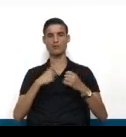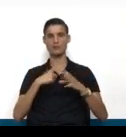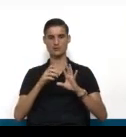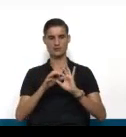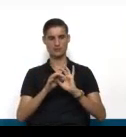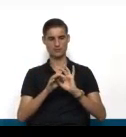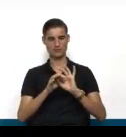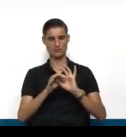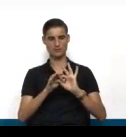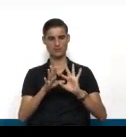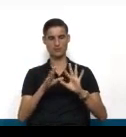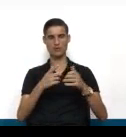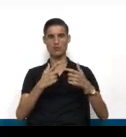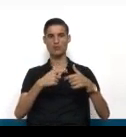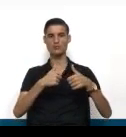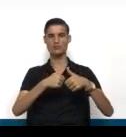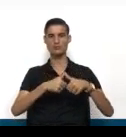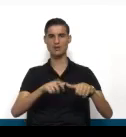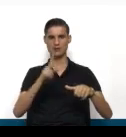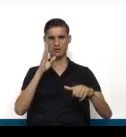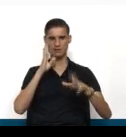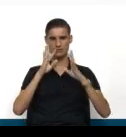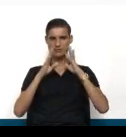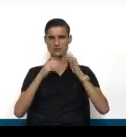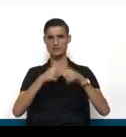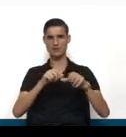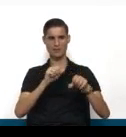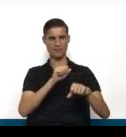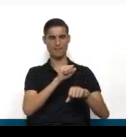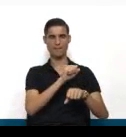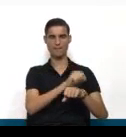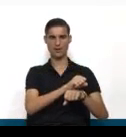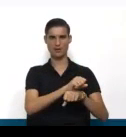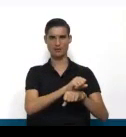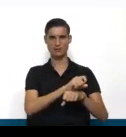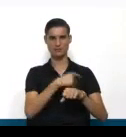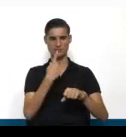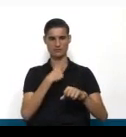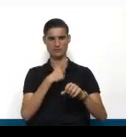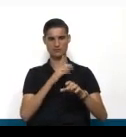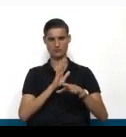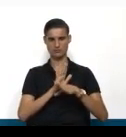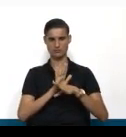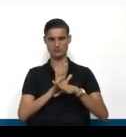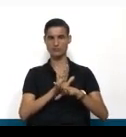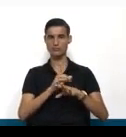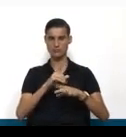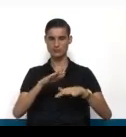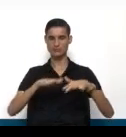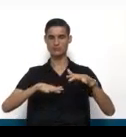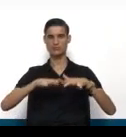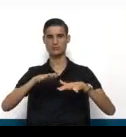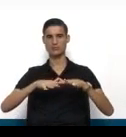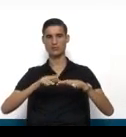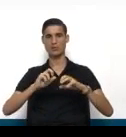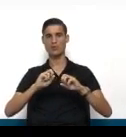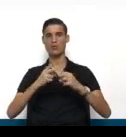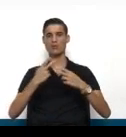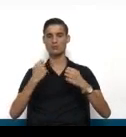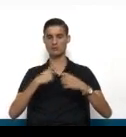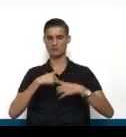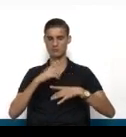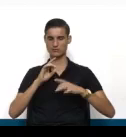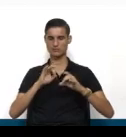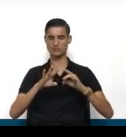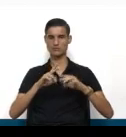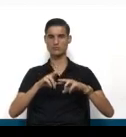solta do repouso, então imagine que ela está parada e a gente solta, dá um impulso, ou ela pode ser colocada em